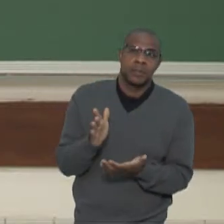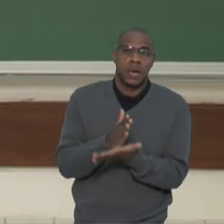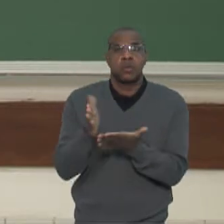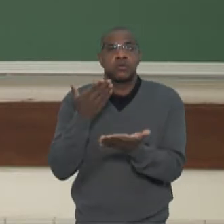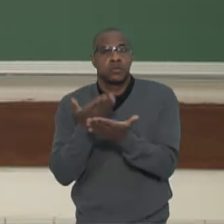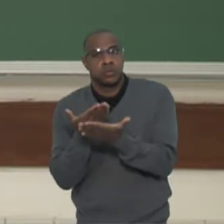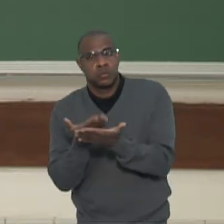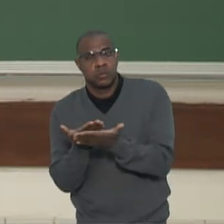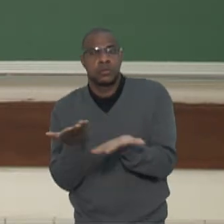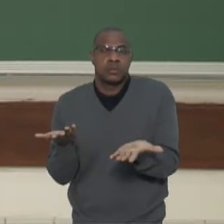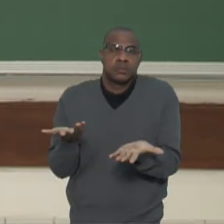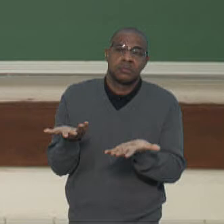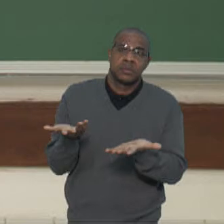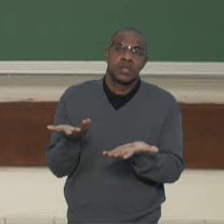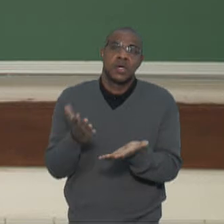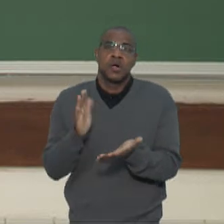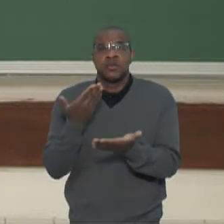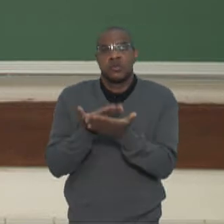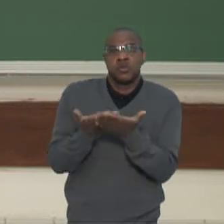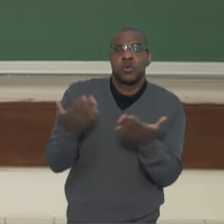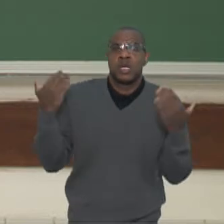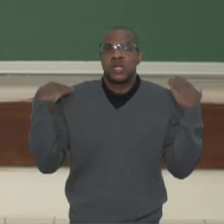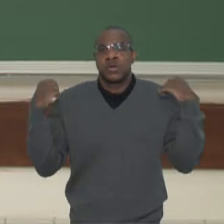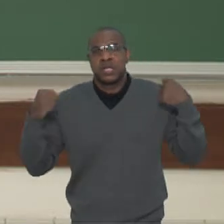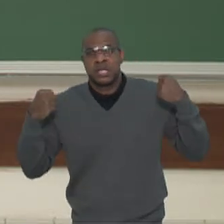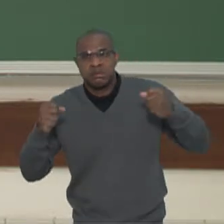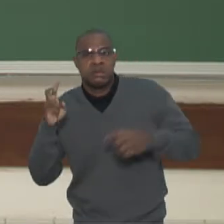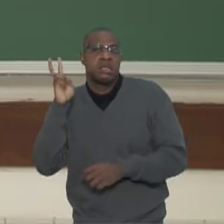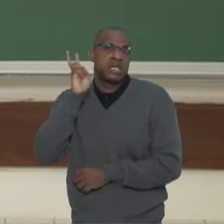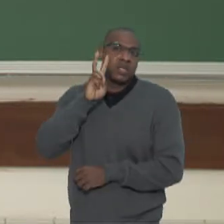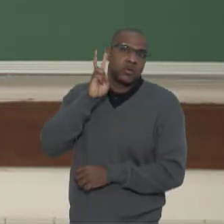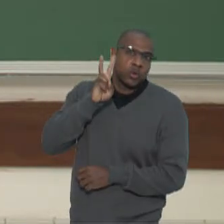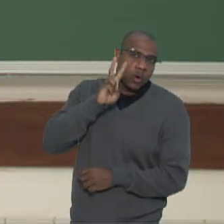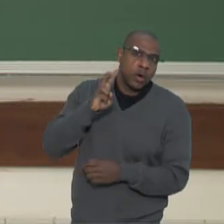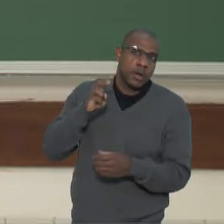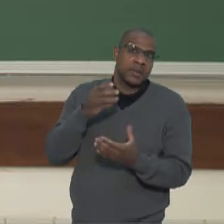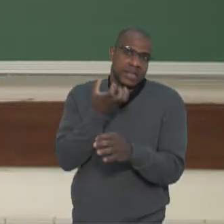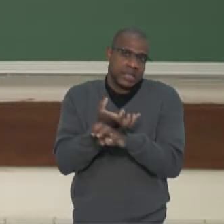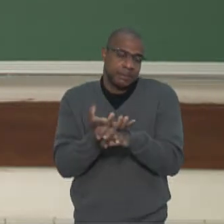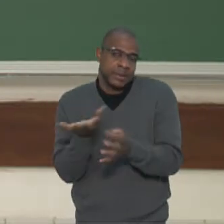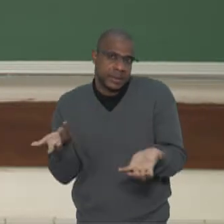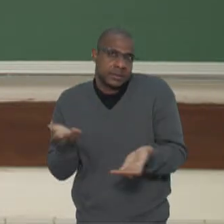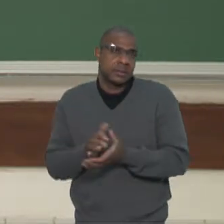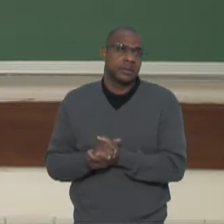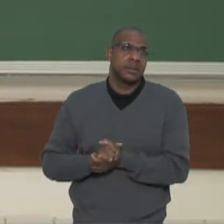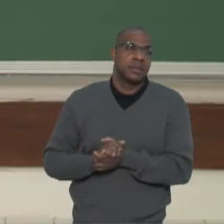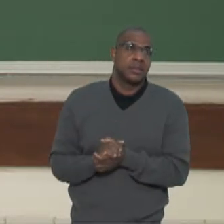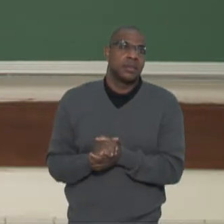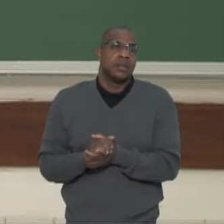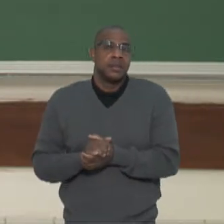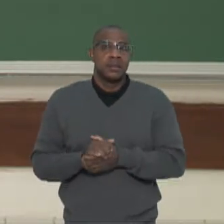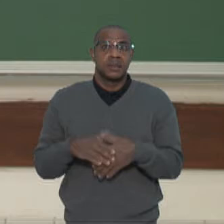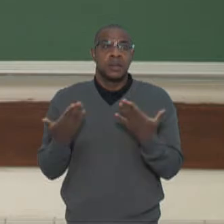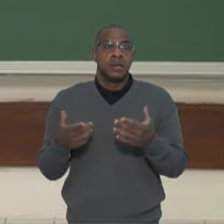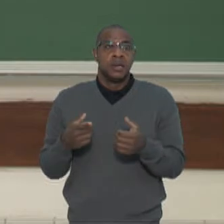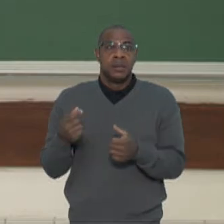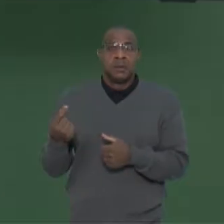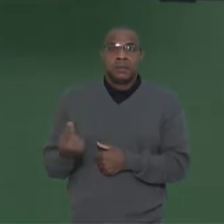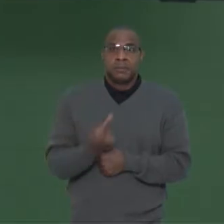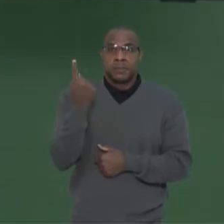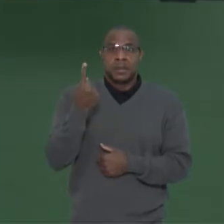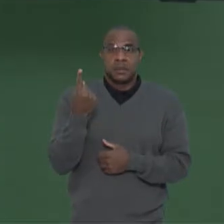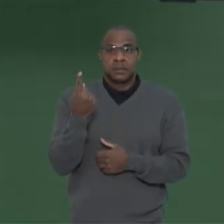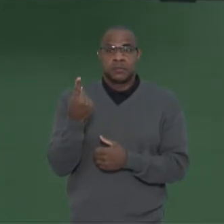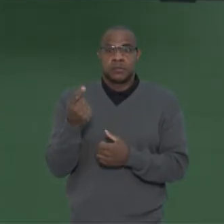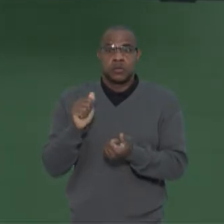educação física, por exemplo, em história, sobre os Jogos Olímpicos, né? O primeiro jogo